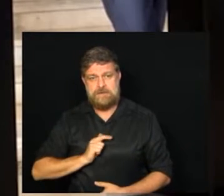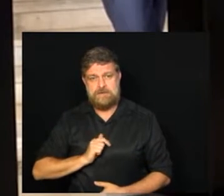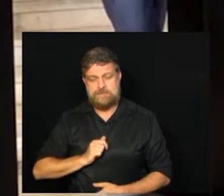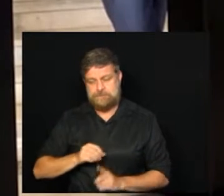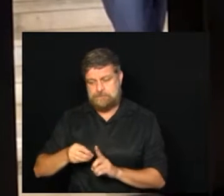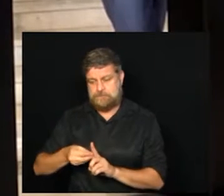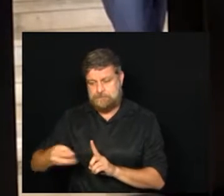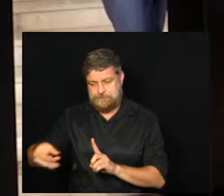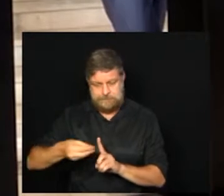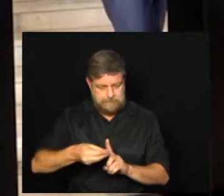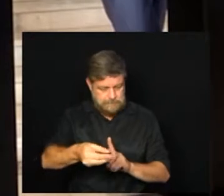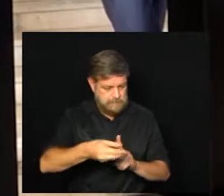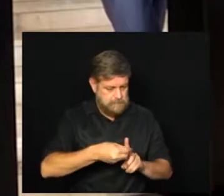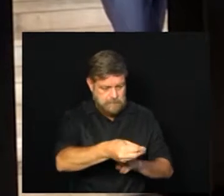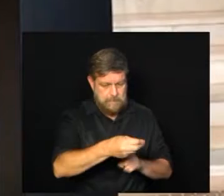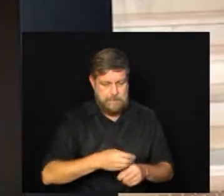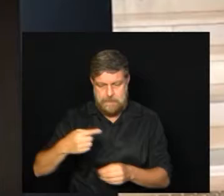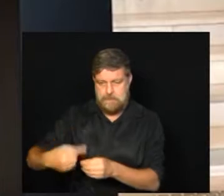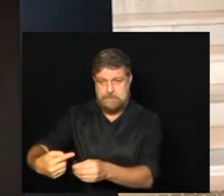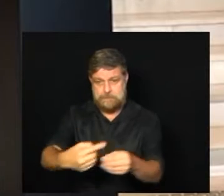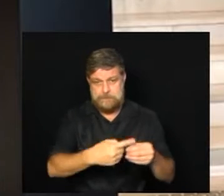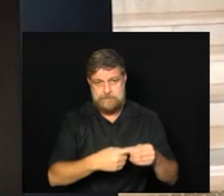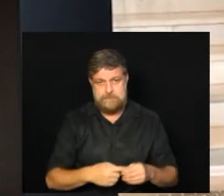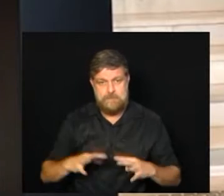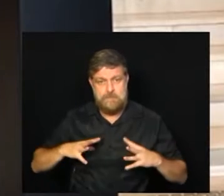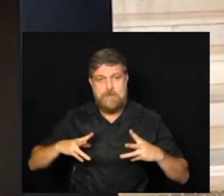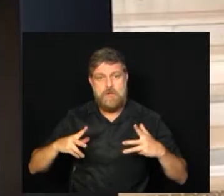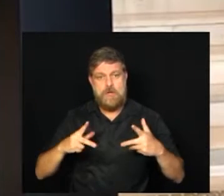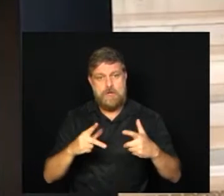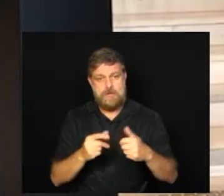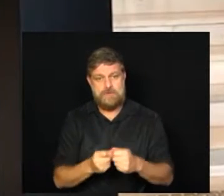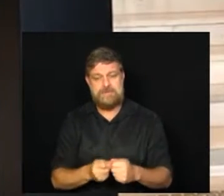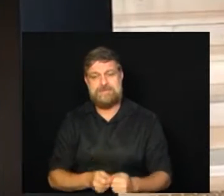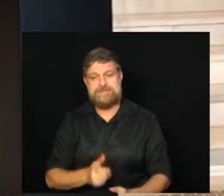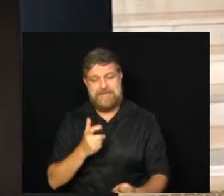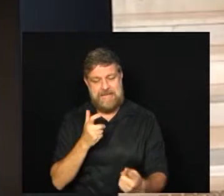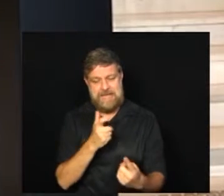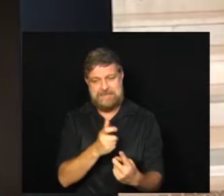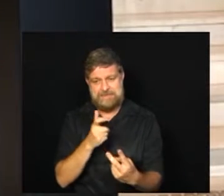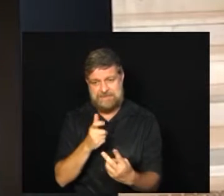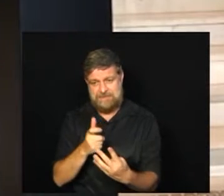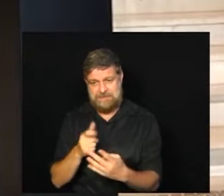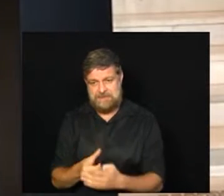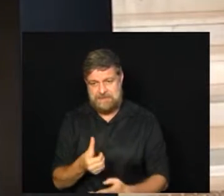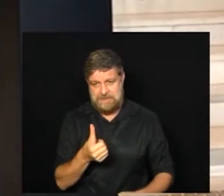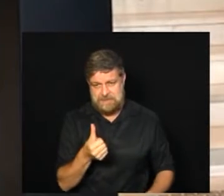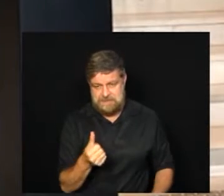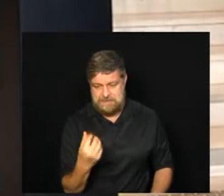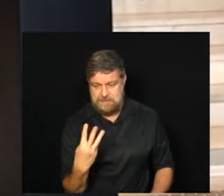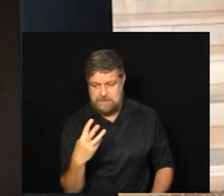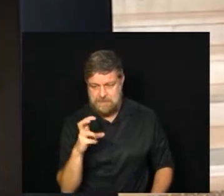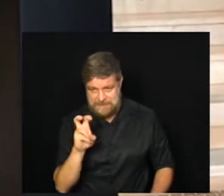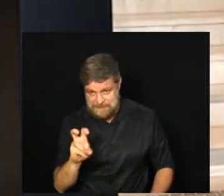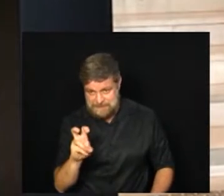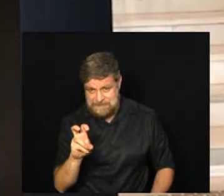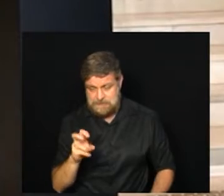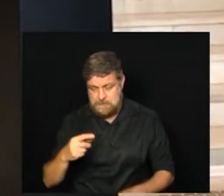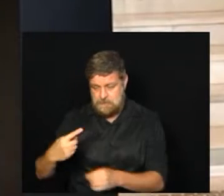distribuído para os municípios. Que todas as vacinas que foram distribuídas aos 645